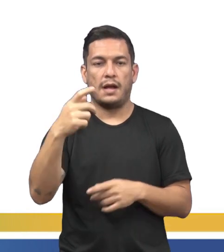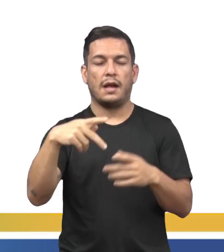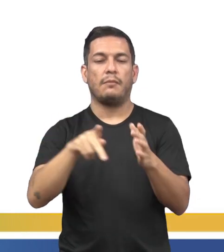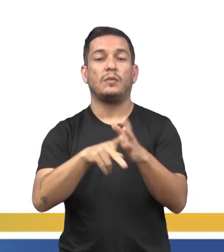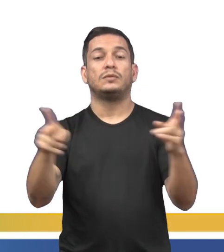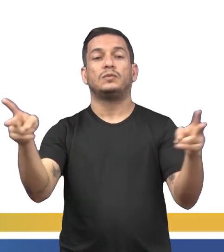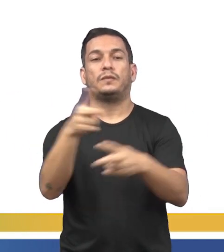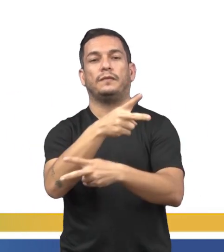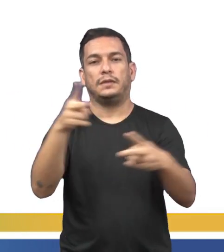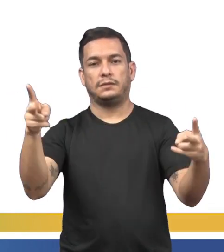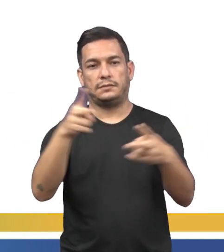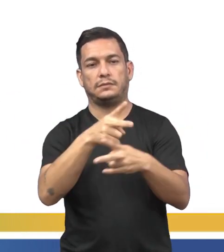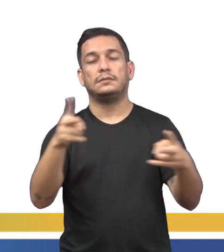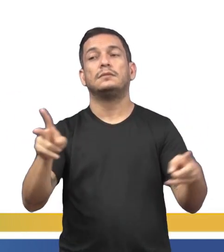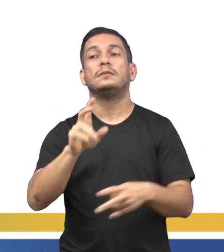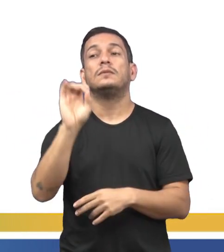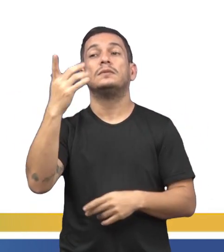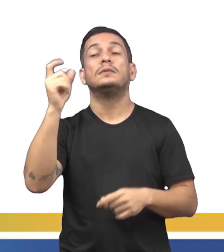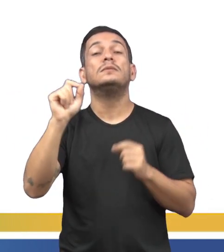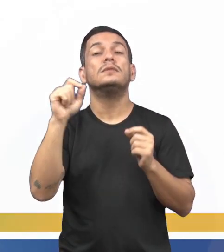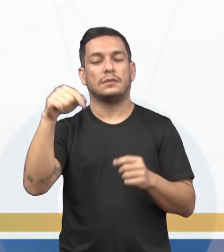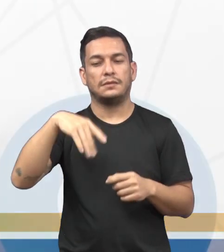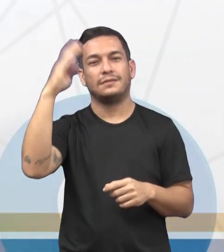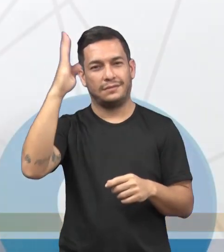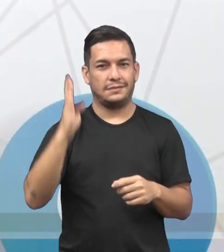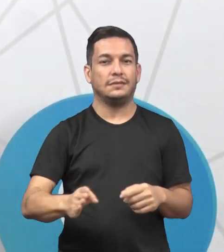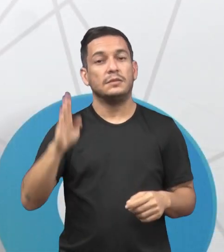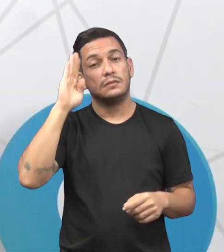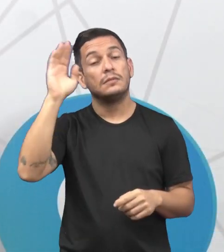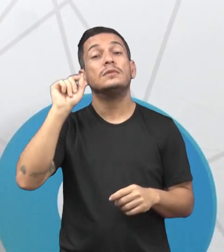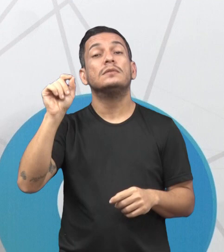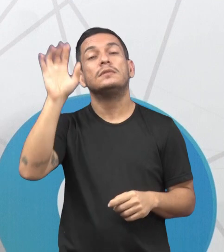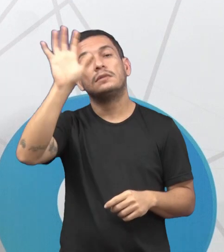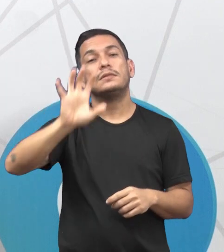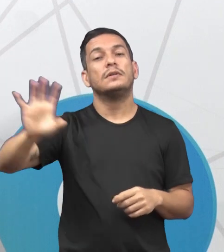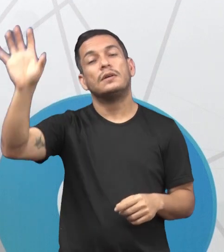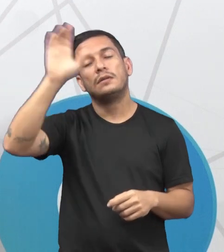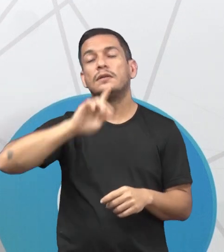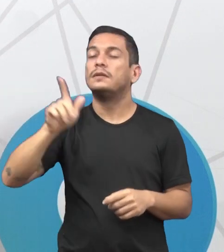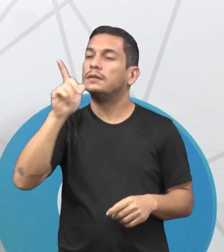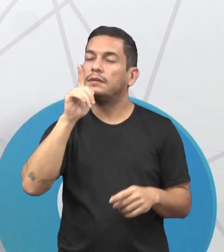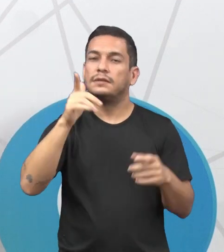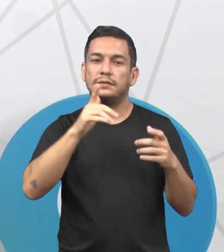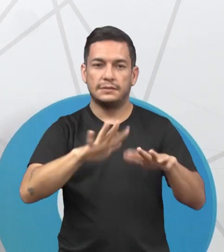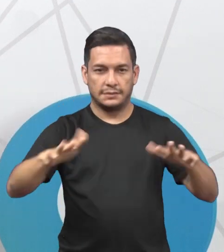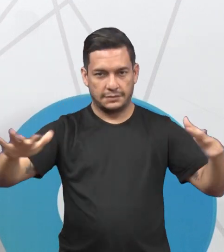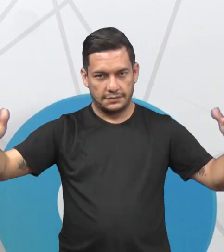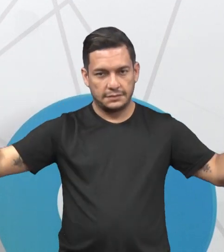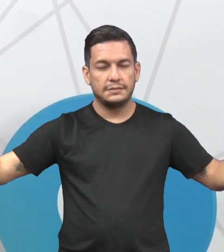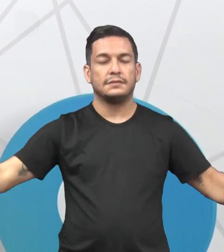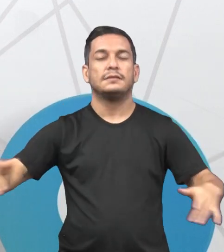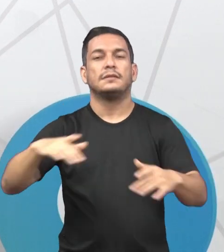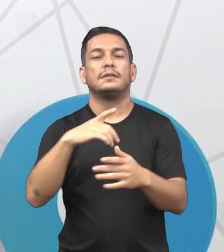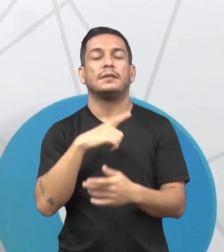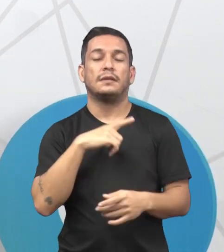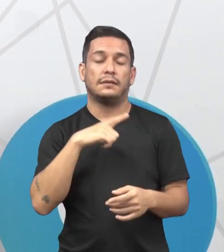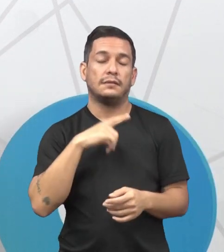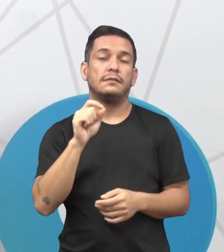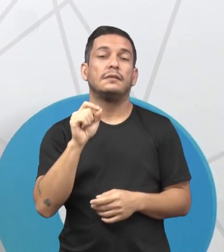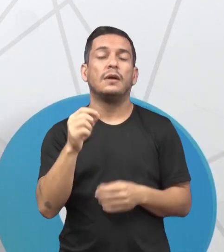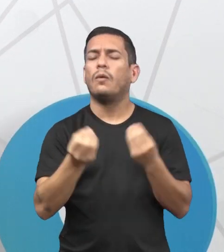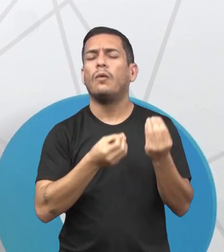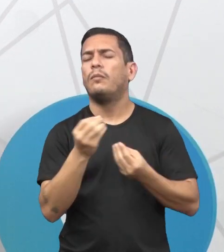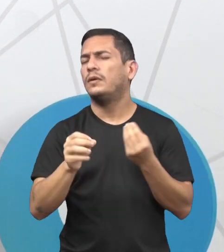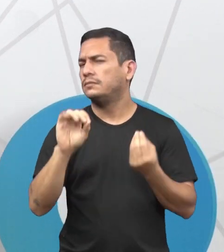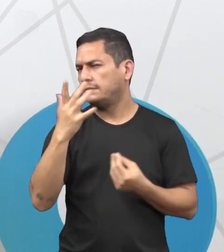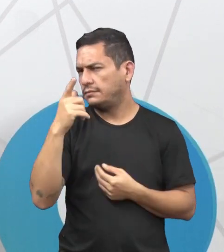produção da energia eólica ela acontece muito no Brasil, principalmente nas regiões litorâneas, é onde se concentram os maiores parques. Como que